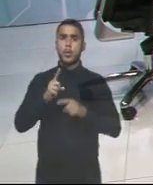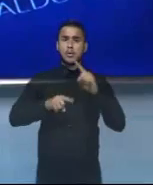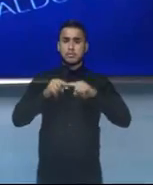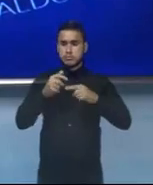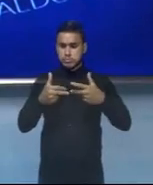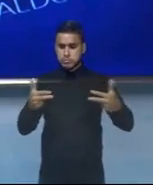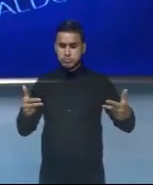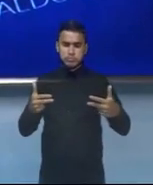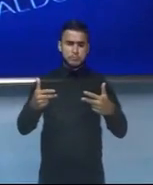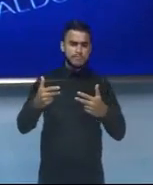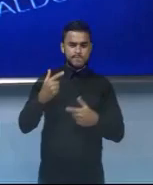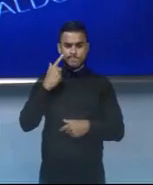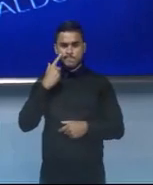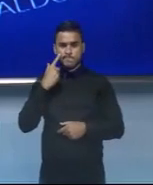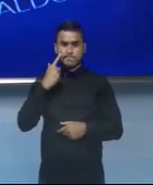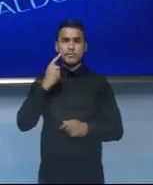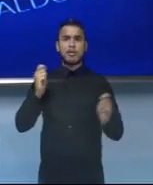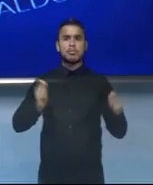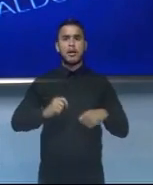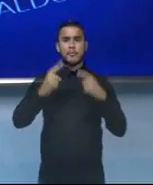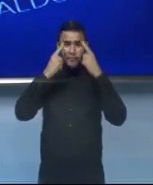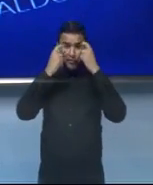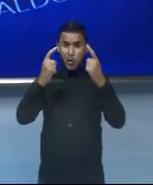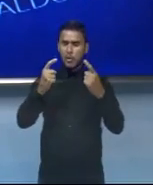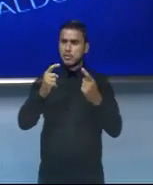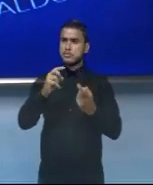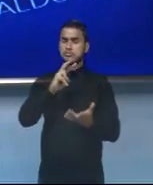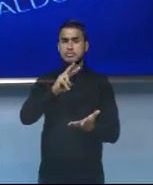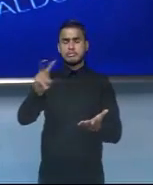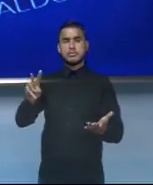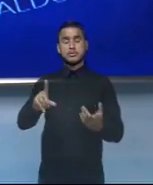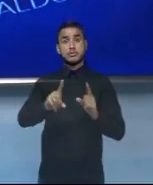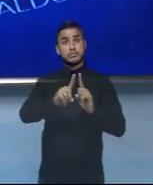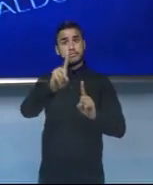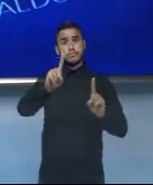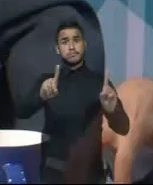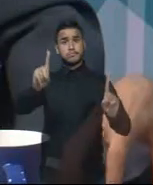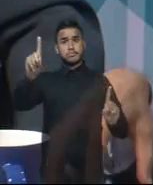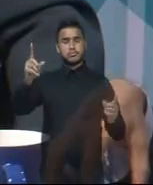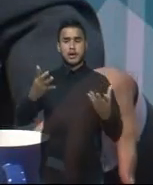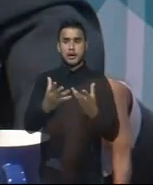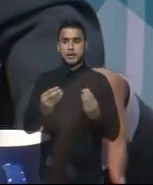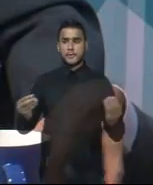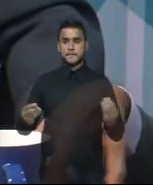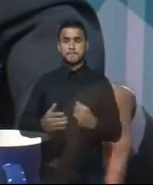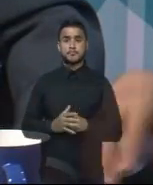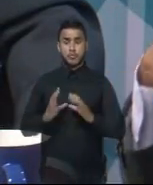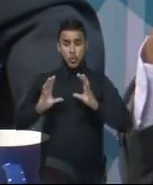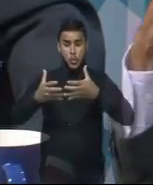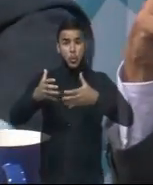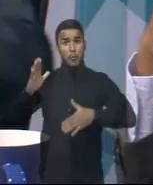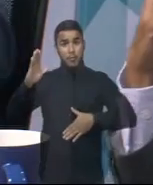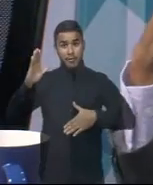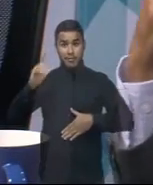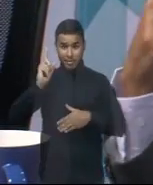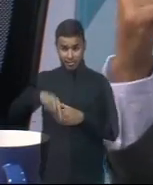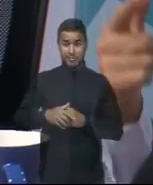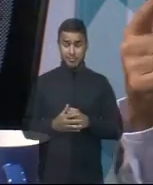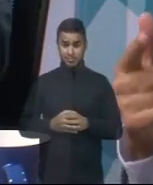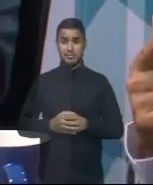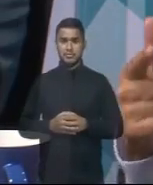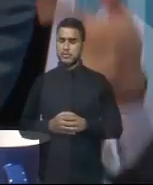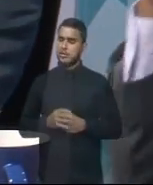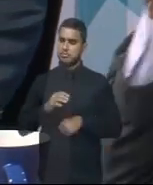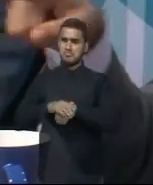uma criminalidade muito poderosa, como nunca tivemos. Olha, a criminalidade organizada hoje é infinitamente